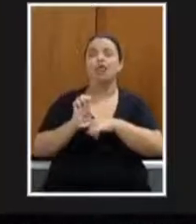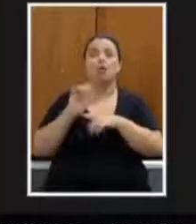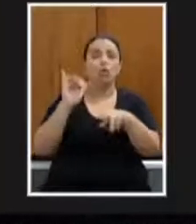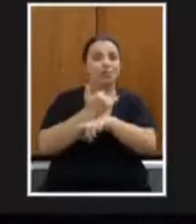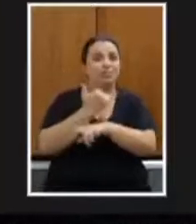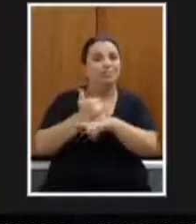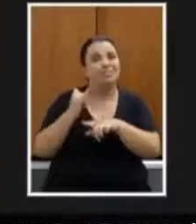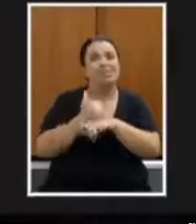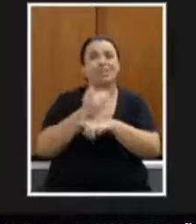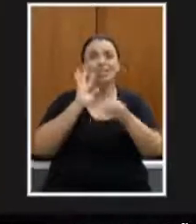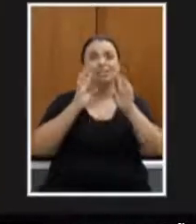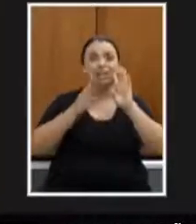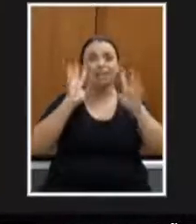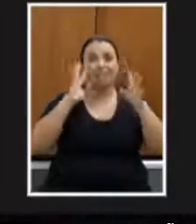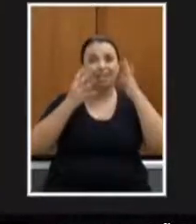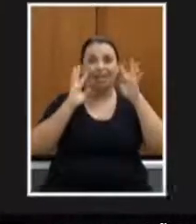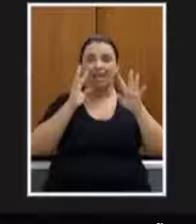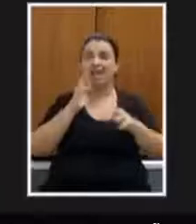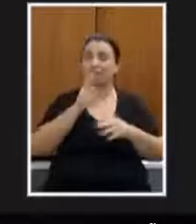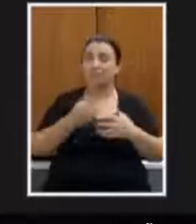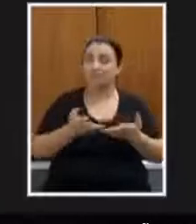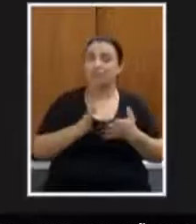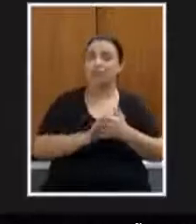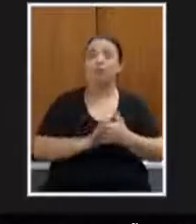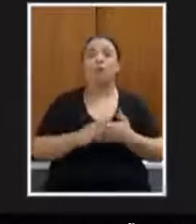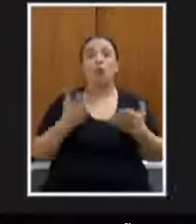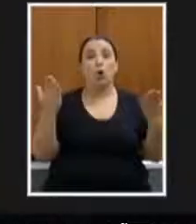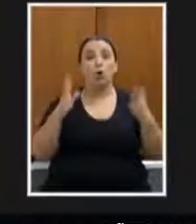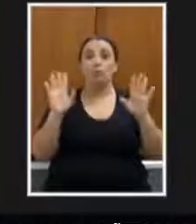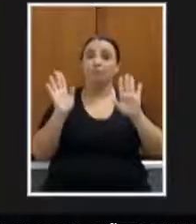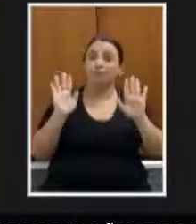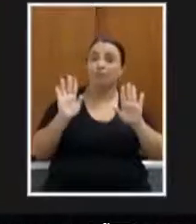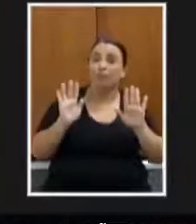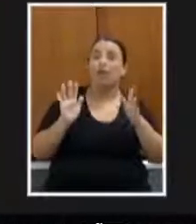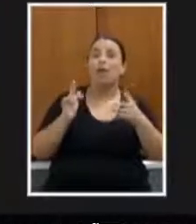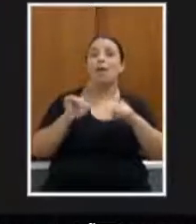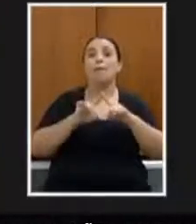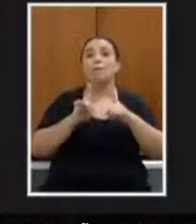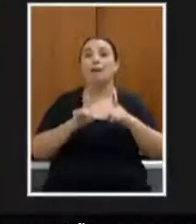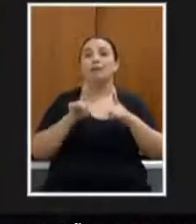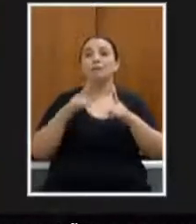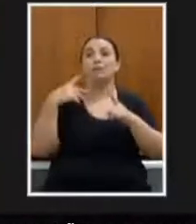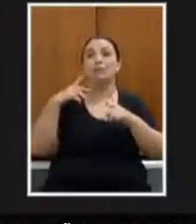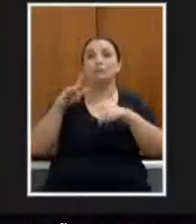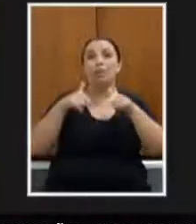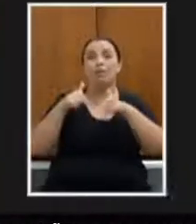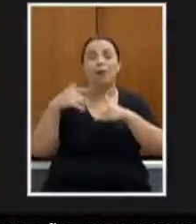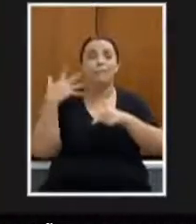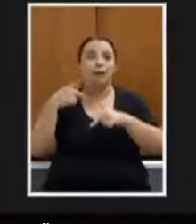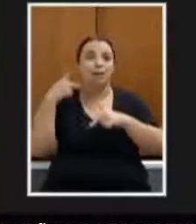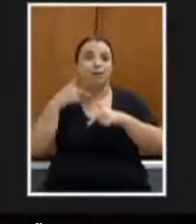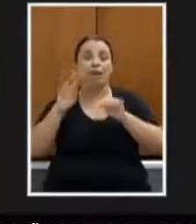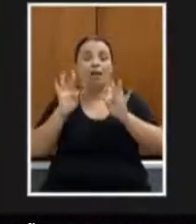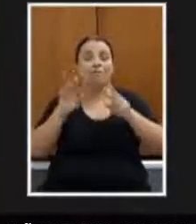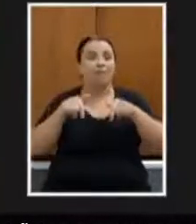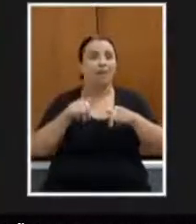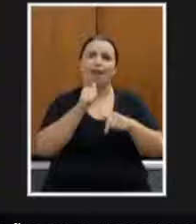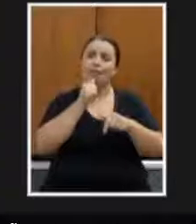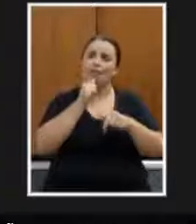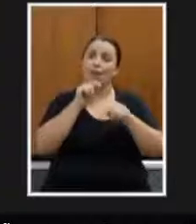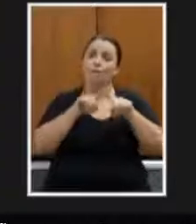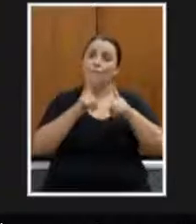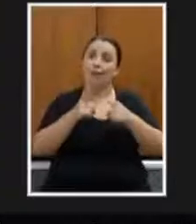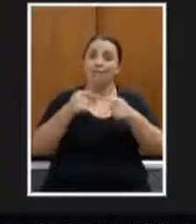despedir nessa noite, eu sei que nós não estamos encerrando os nossos trabalhos parlamentares, mas essa semana foi uma semana